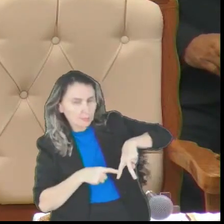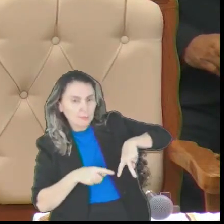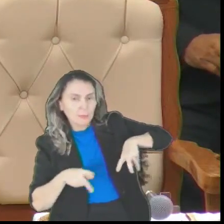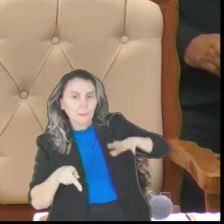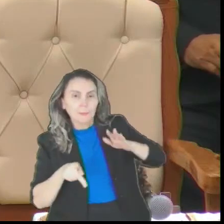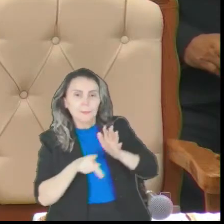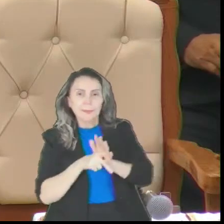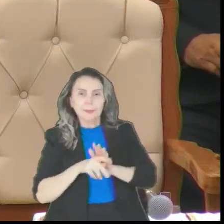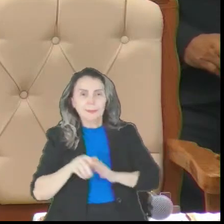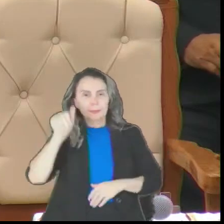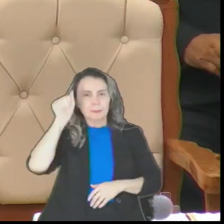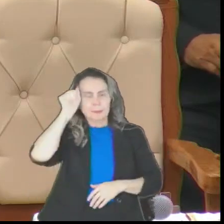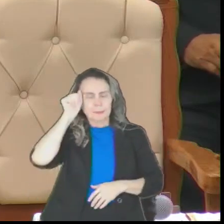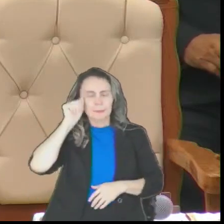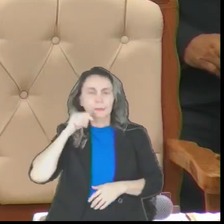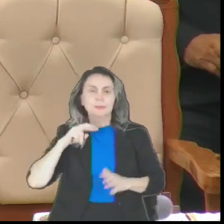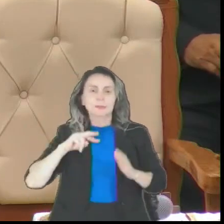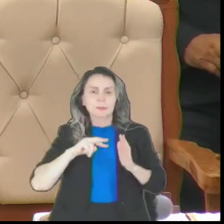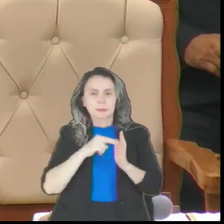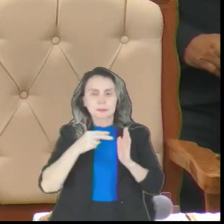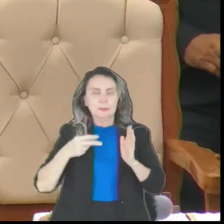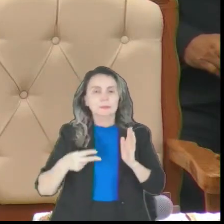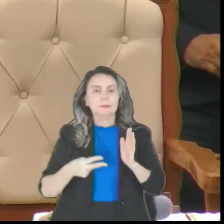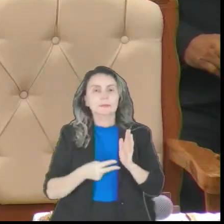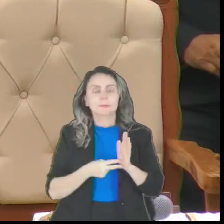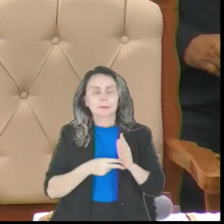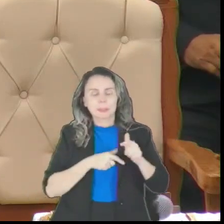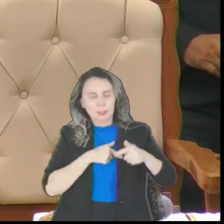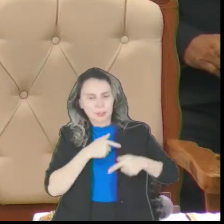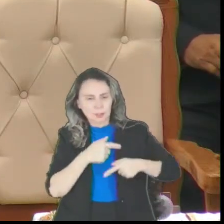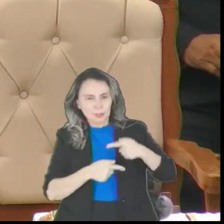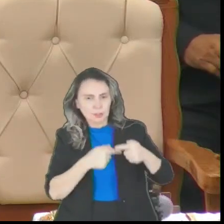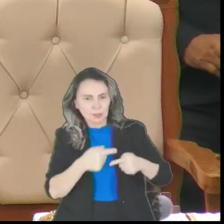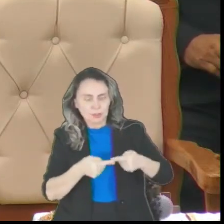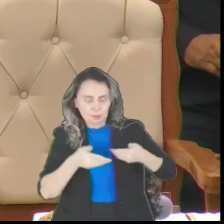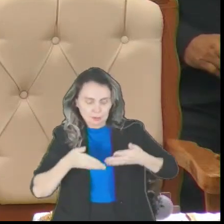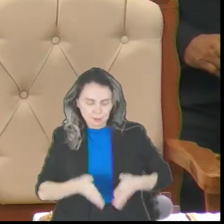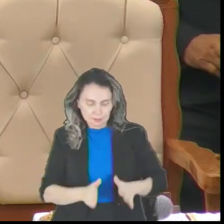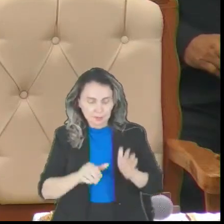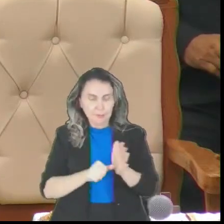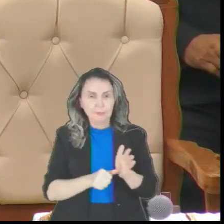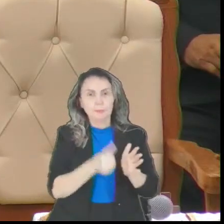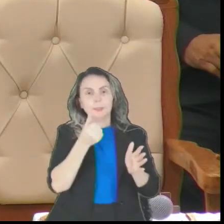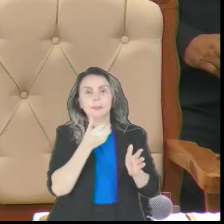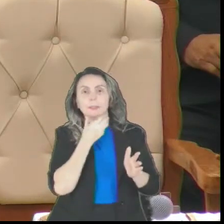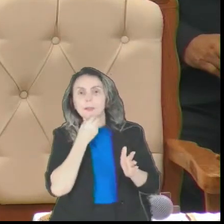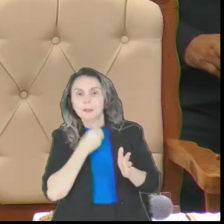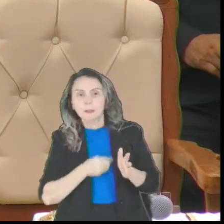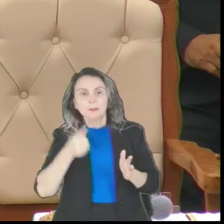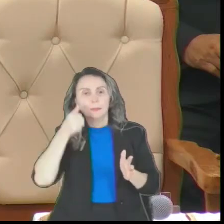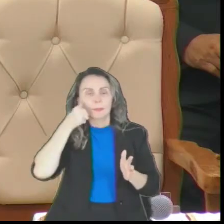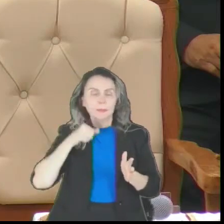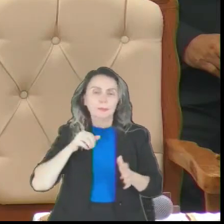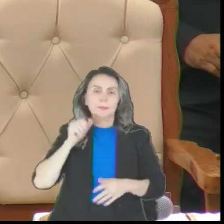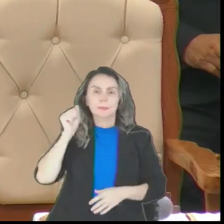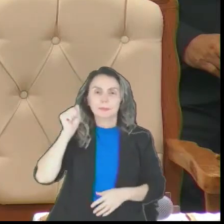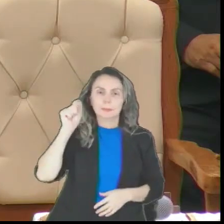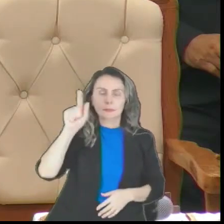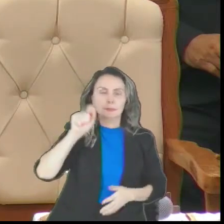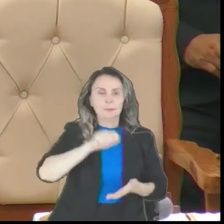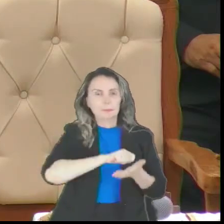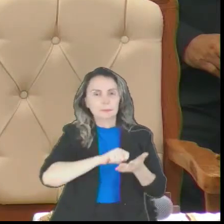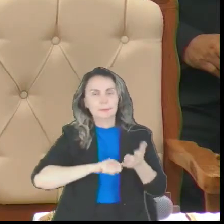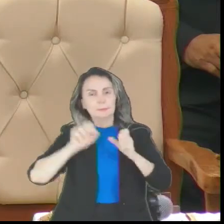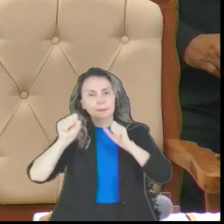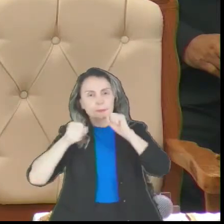que nasce do primeiro homem e da primeira mulher. Quando o Davi escreve o Salmo 8, ele vai